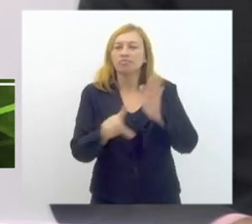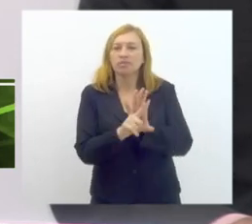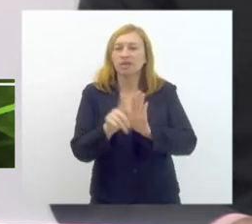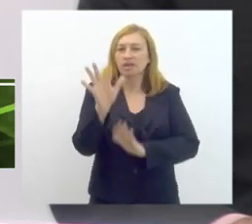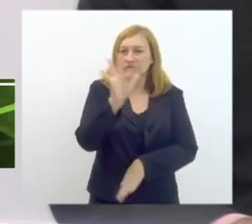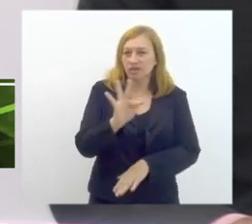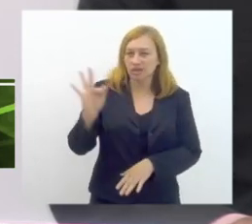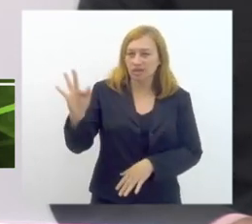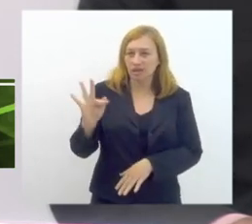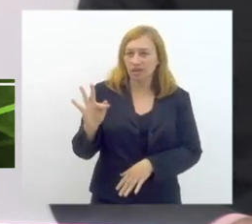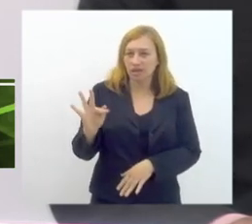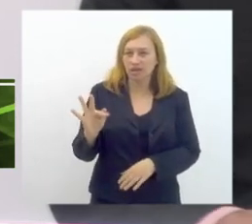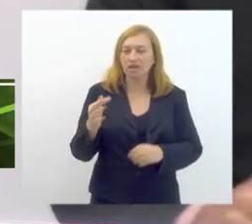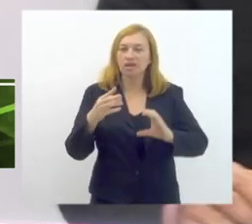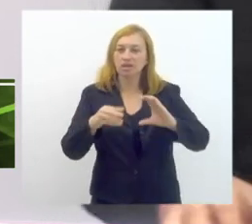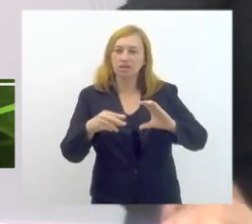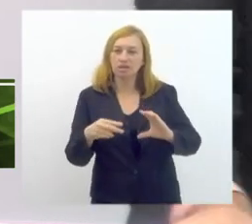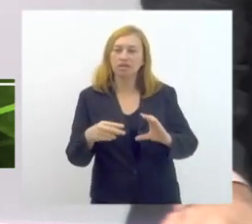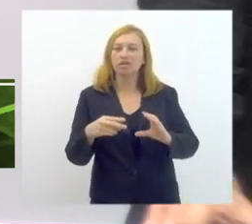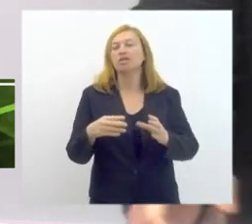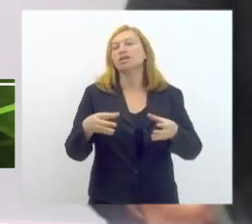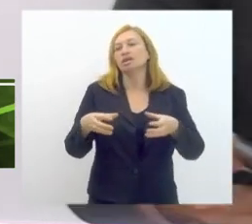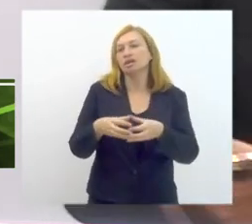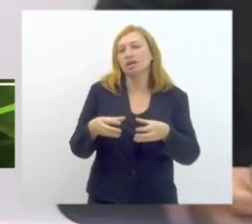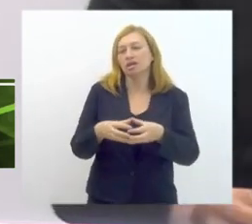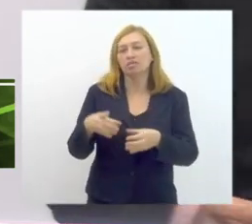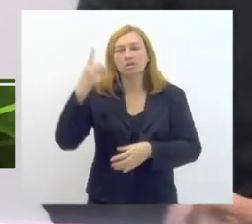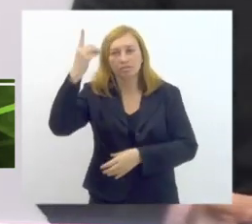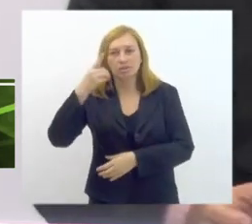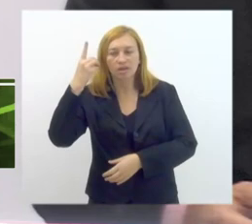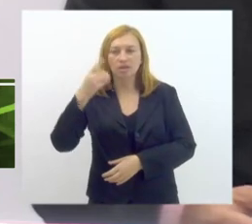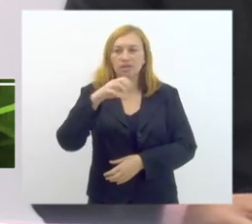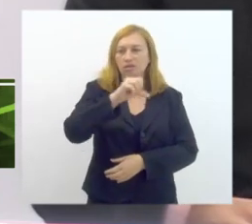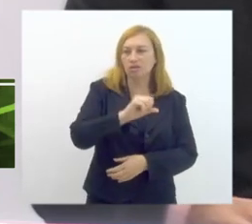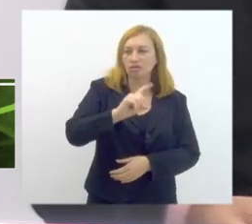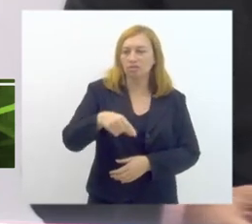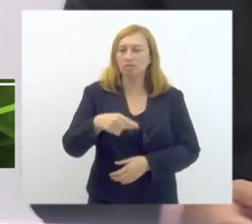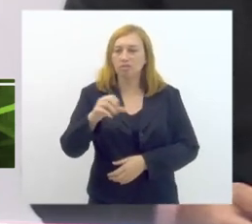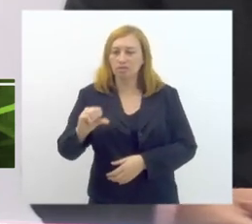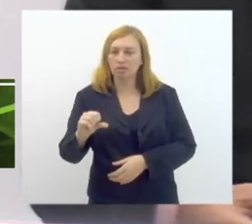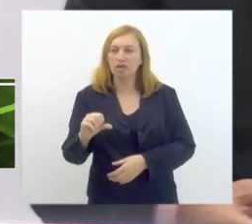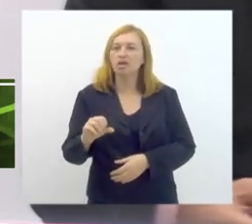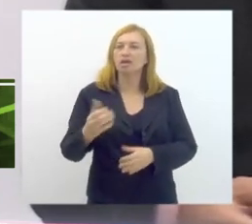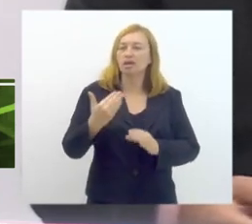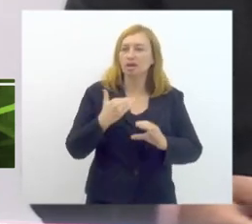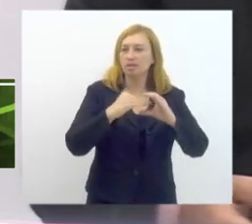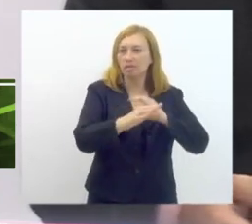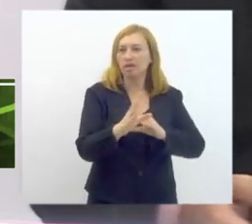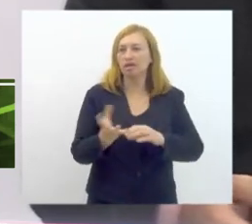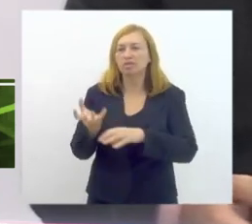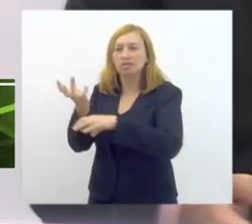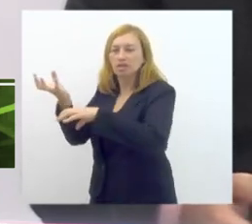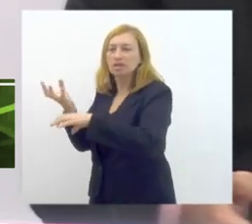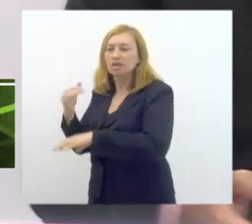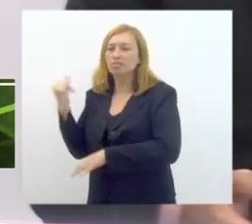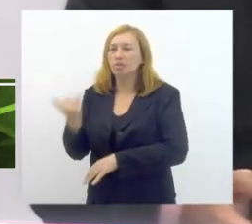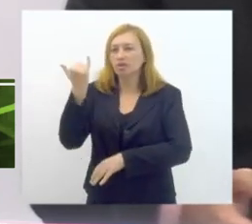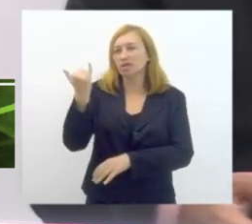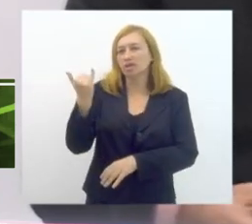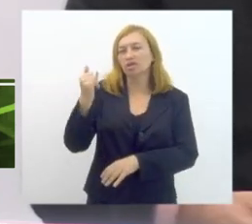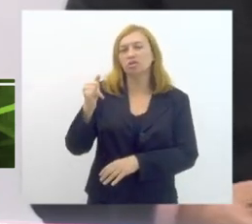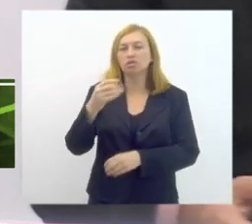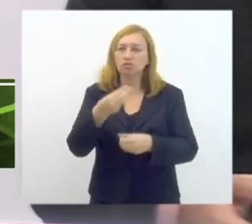na Câmara dos Deputados, projeto de lei 196, que está encaminhado para o Senado, e vale a pena que os municípios tomem